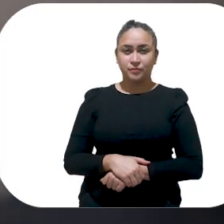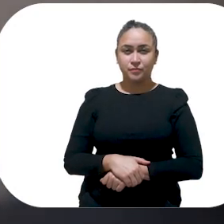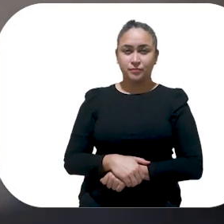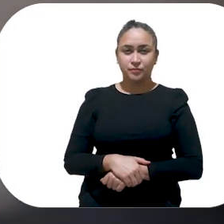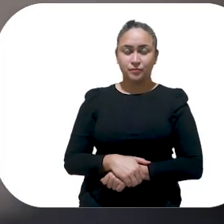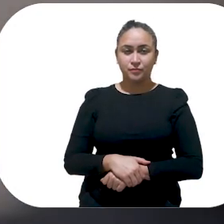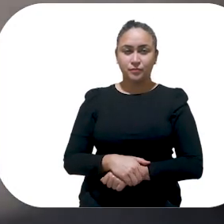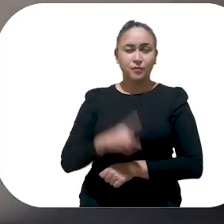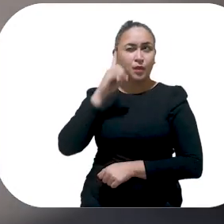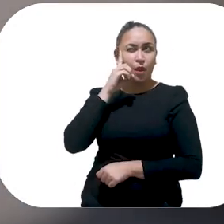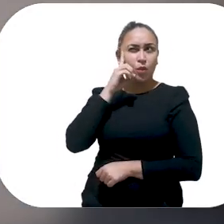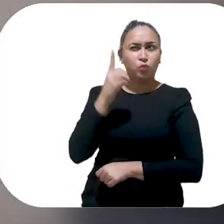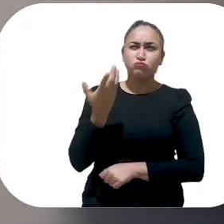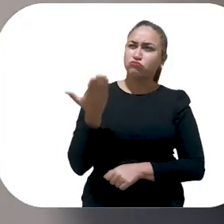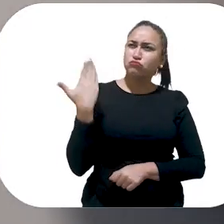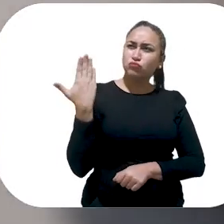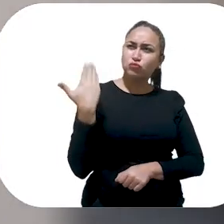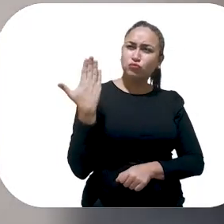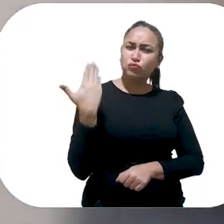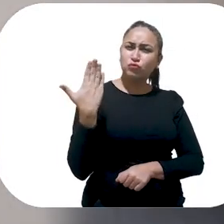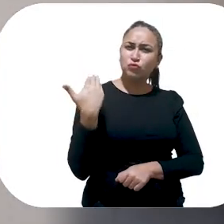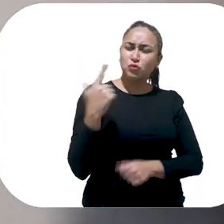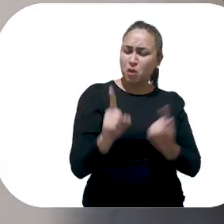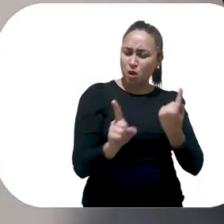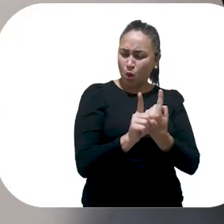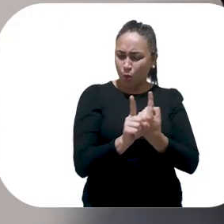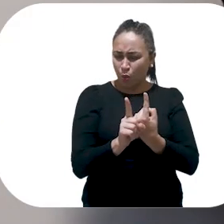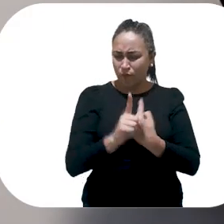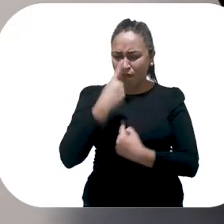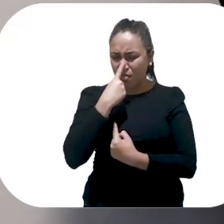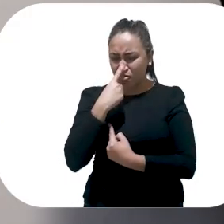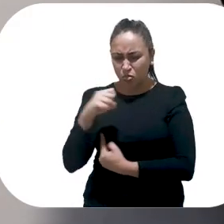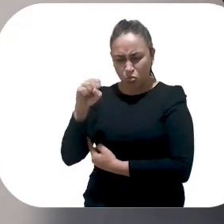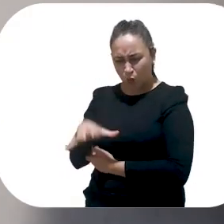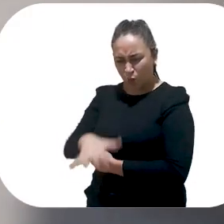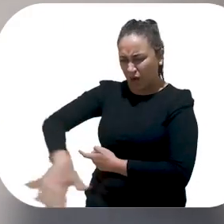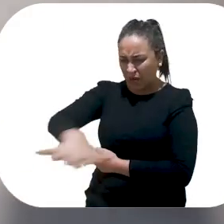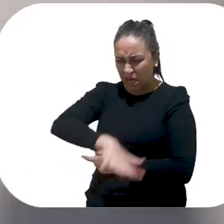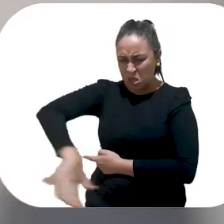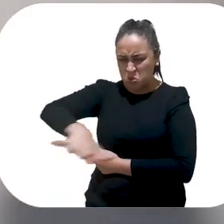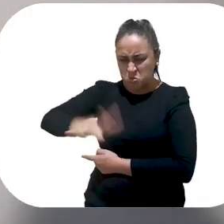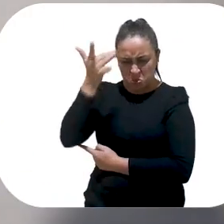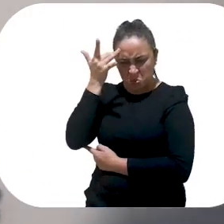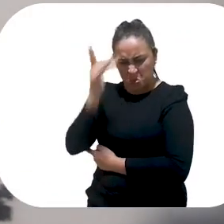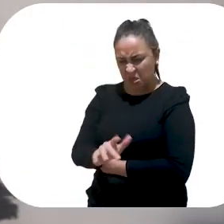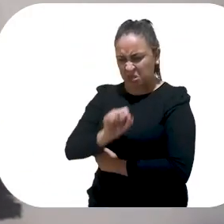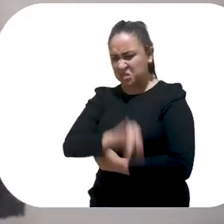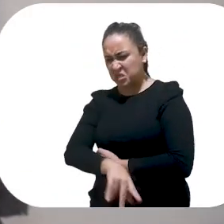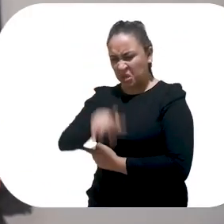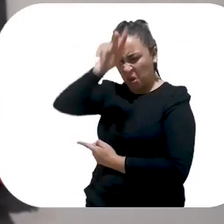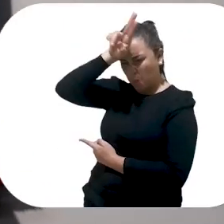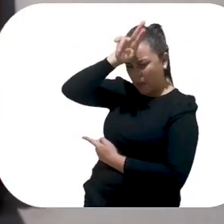Um dia encontrei sobre uma montanha de lixo. Não dava para distinguir se era barata, cachorro